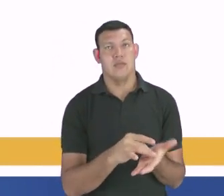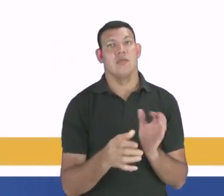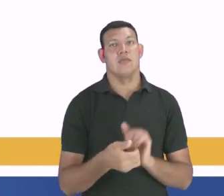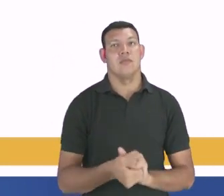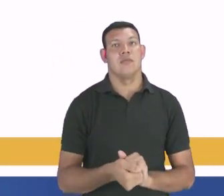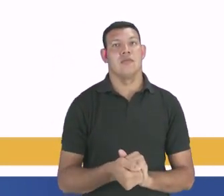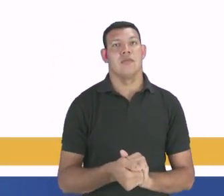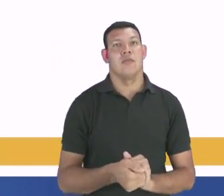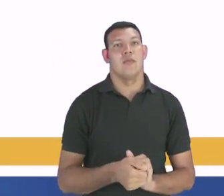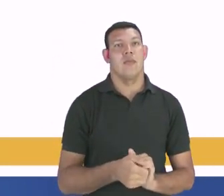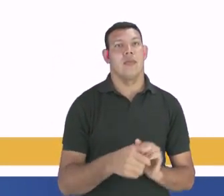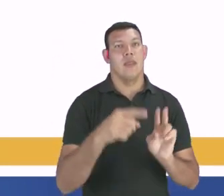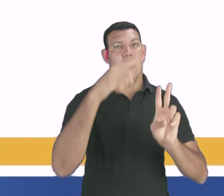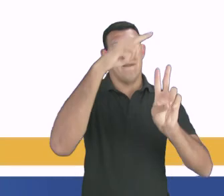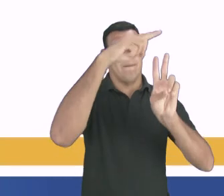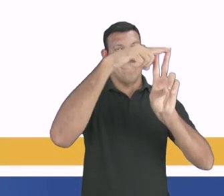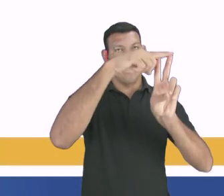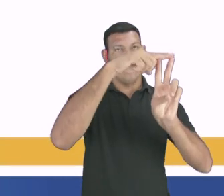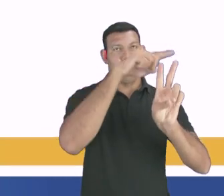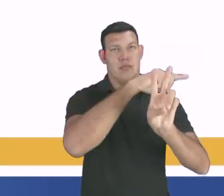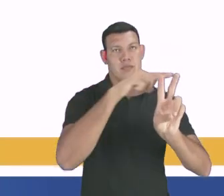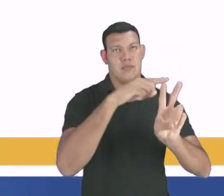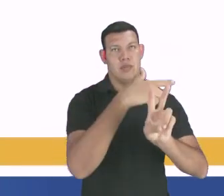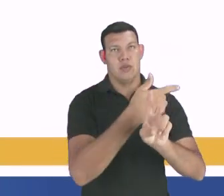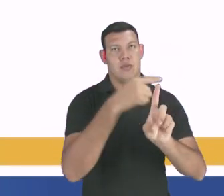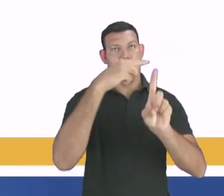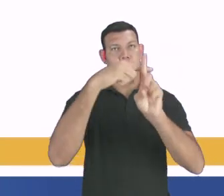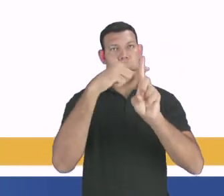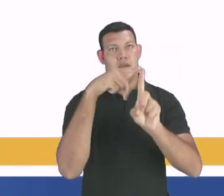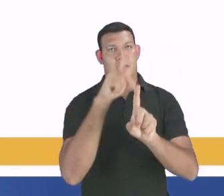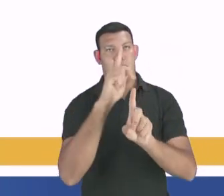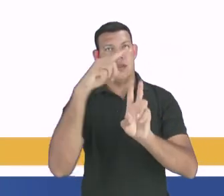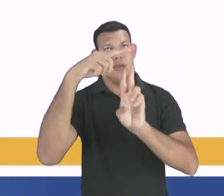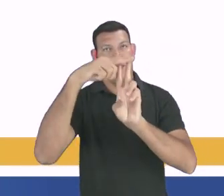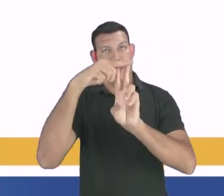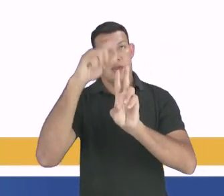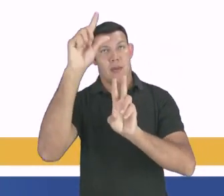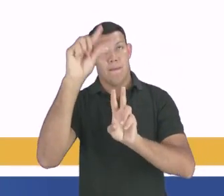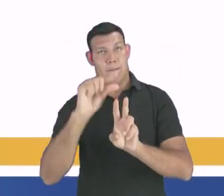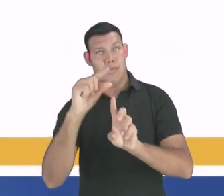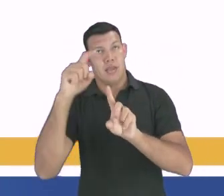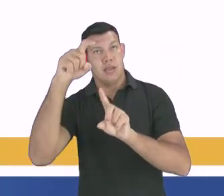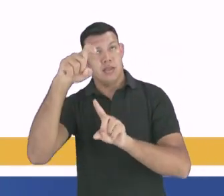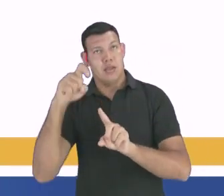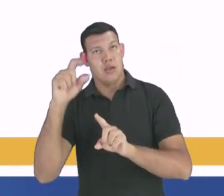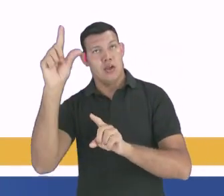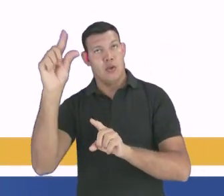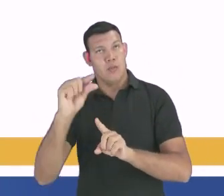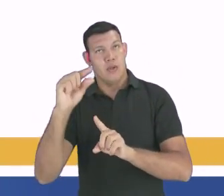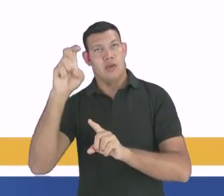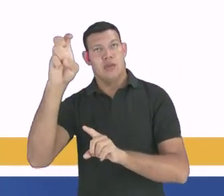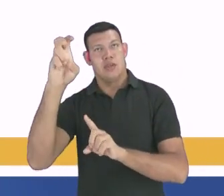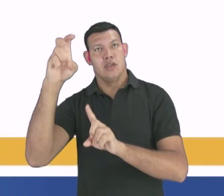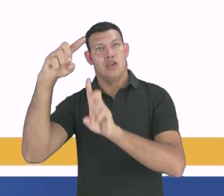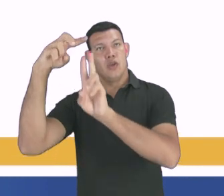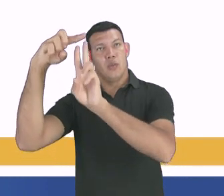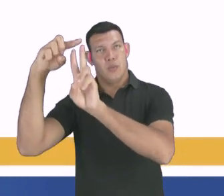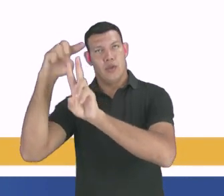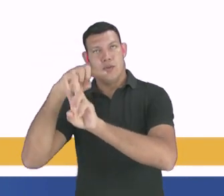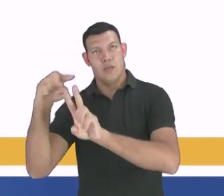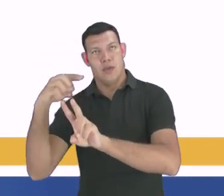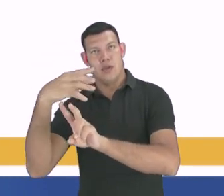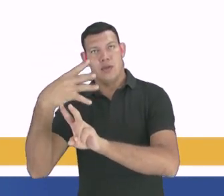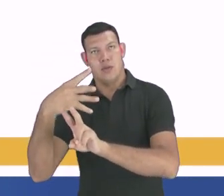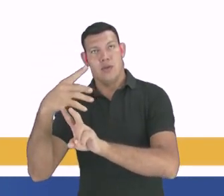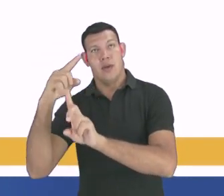em π sobre 2 mais kπ menor que x, e esse x é menor que 5π sobre 4 mais kπ,